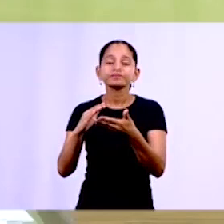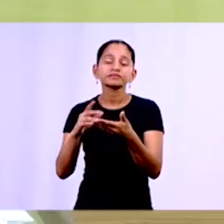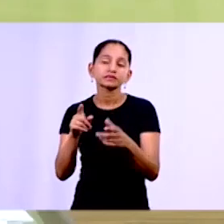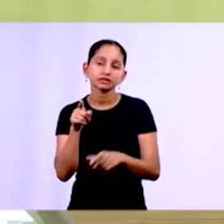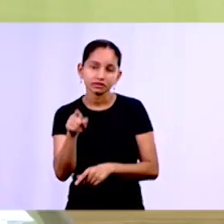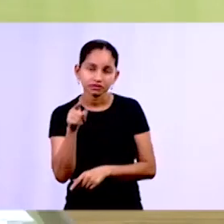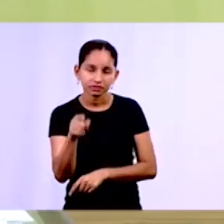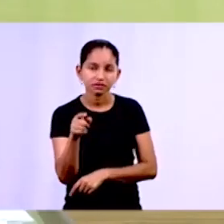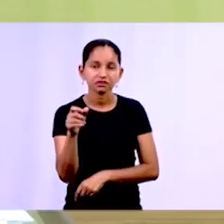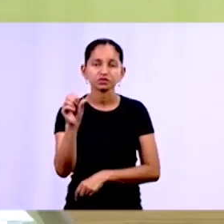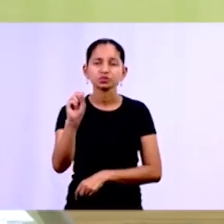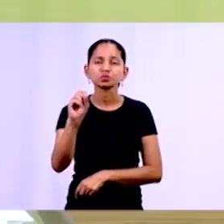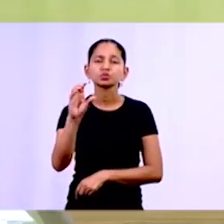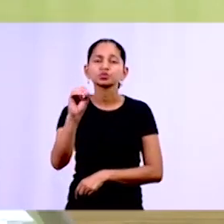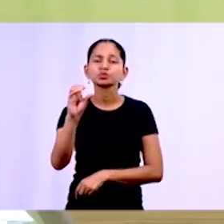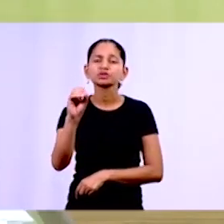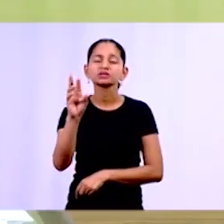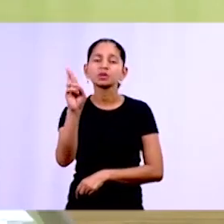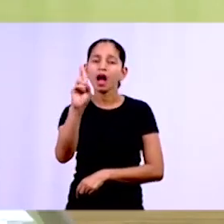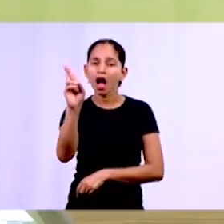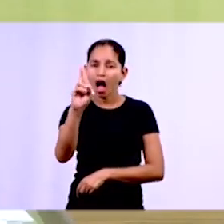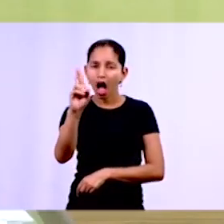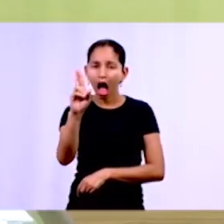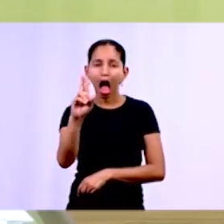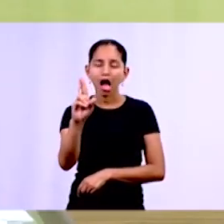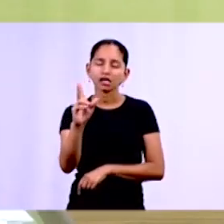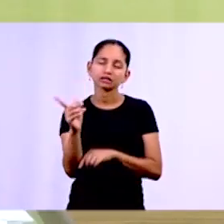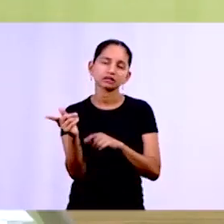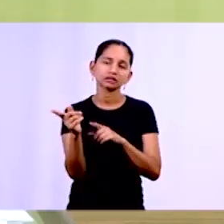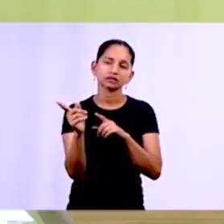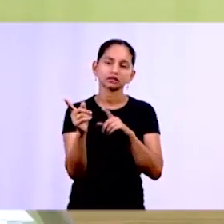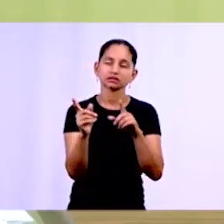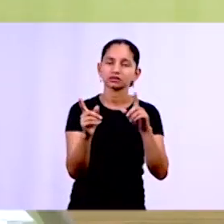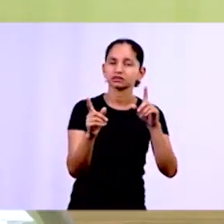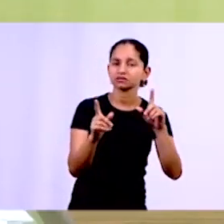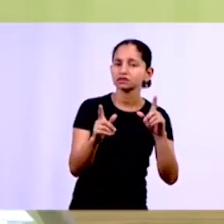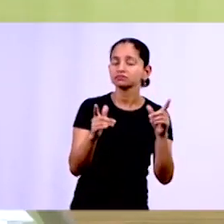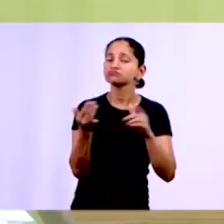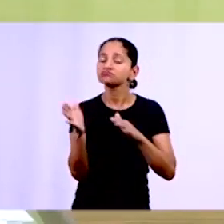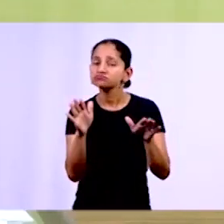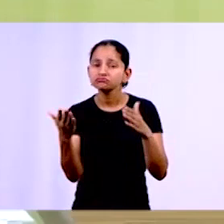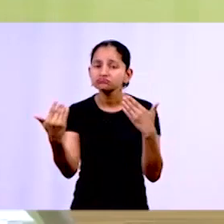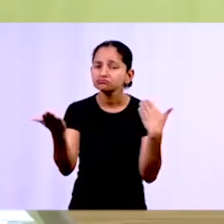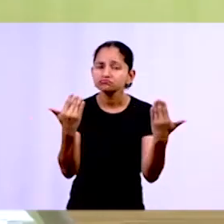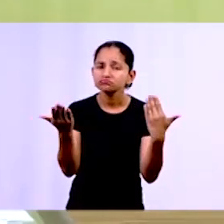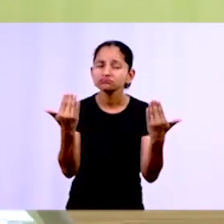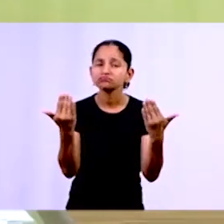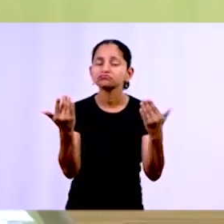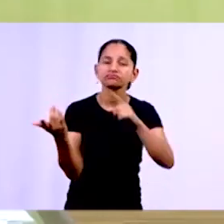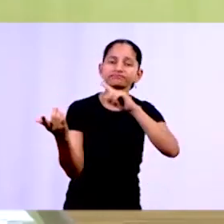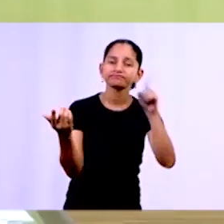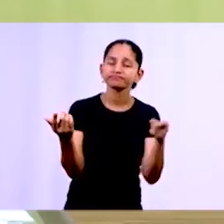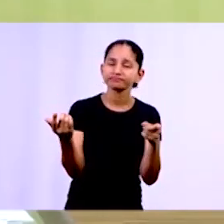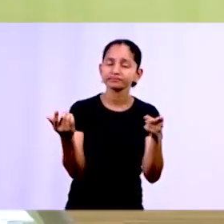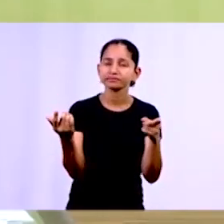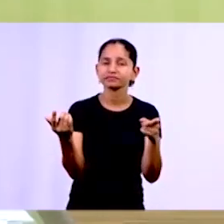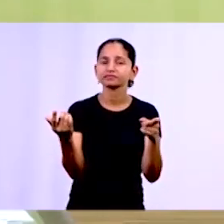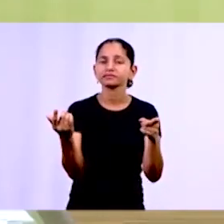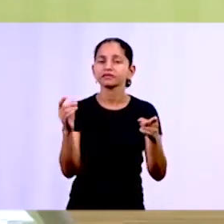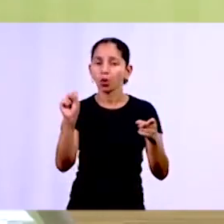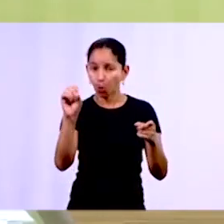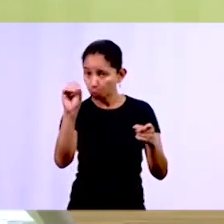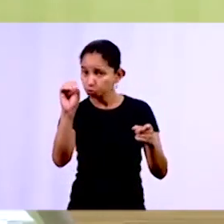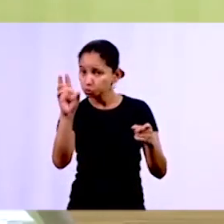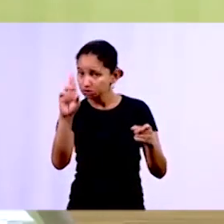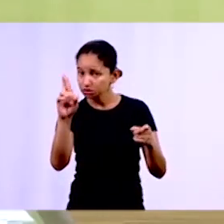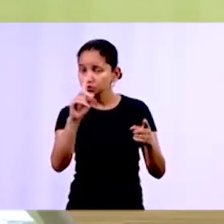ser de R$800, né? Não vamos chegar tanto a dos 54.000, mas quais as diferenças básicas entre um de 800